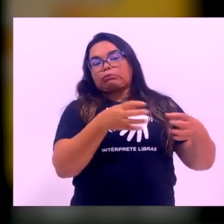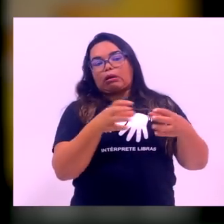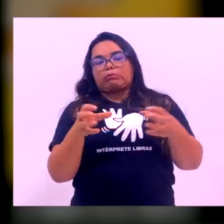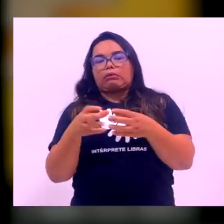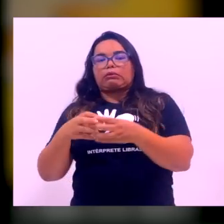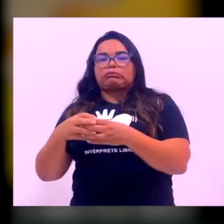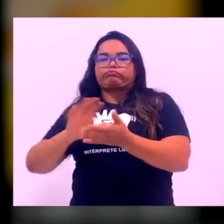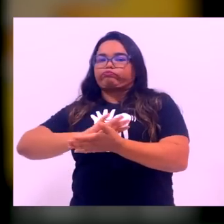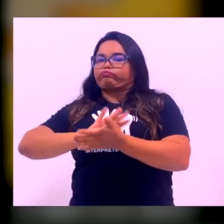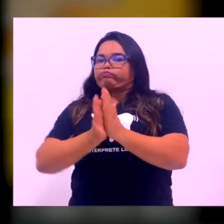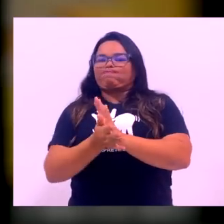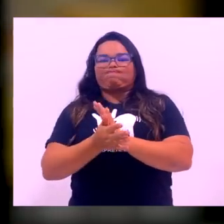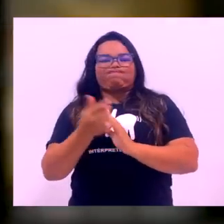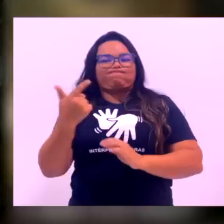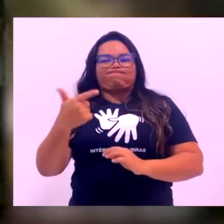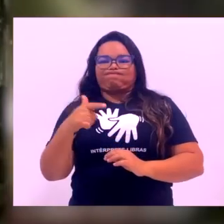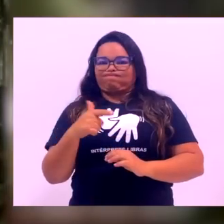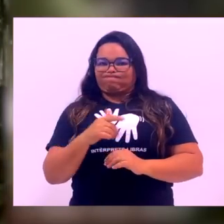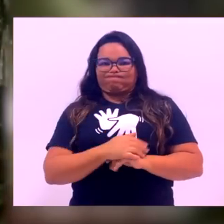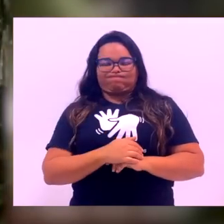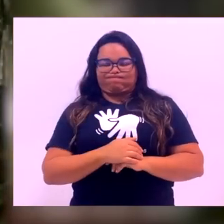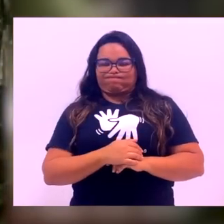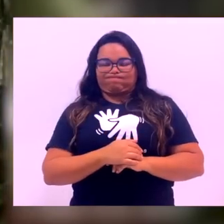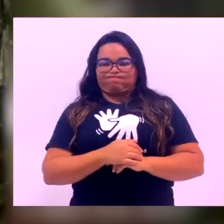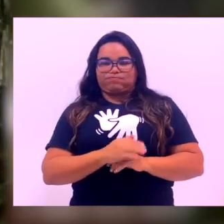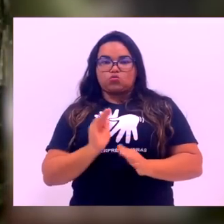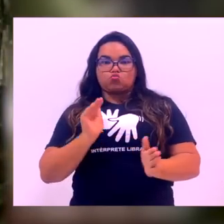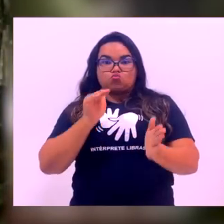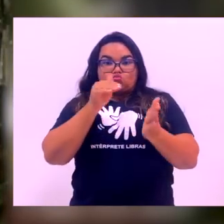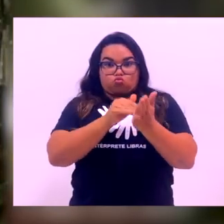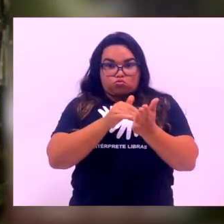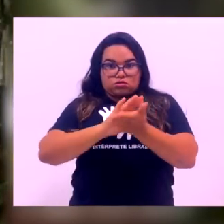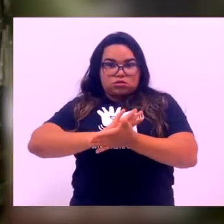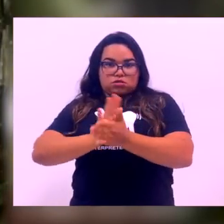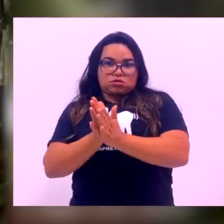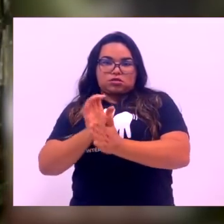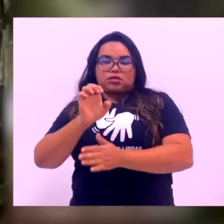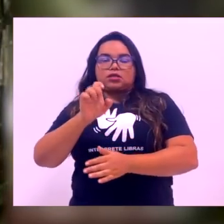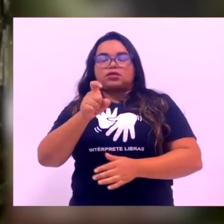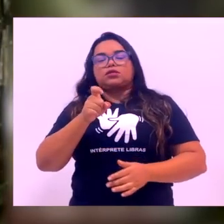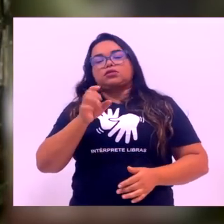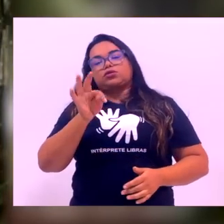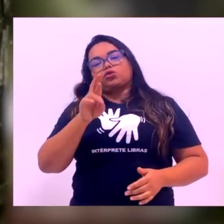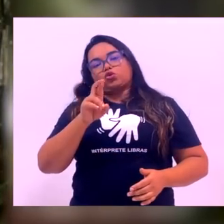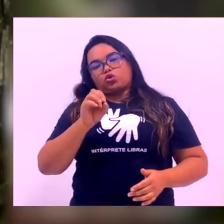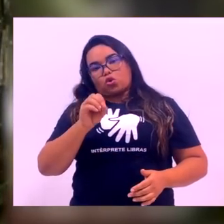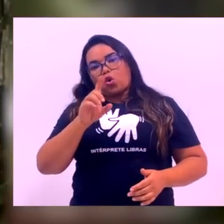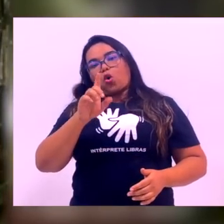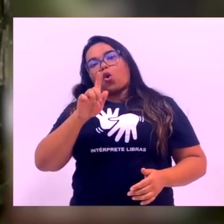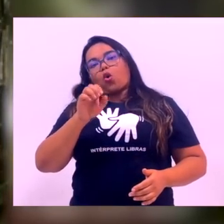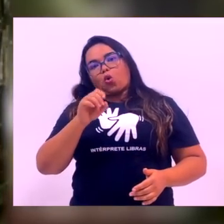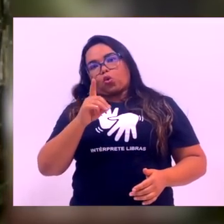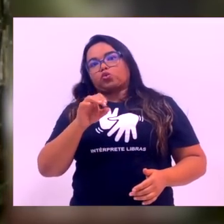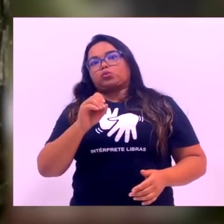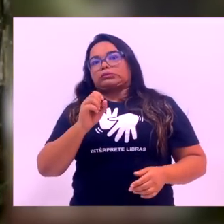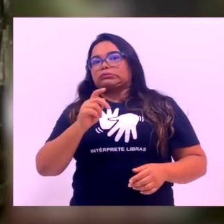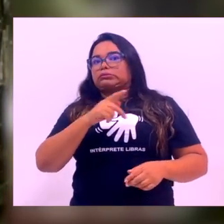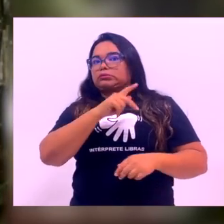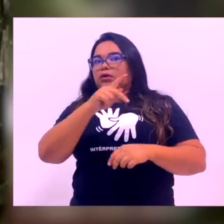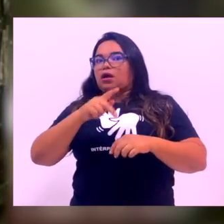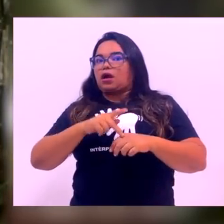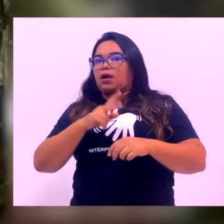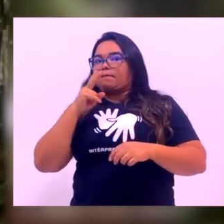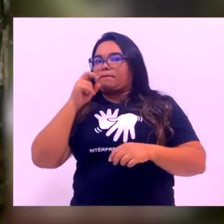os ostrogodos, estão extintos. Os ostrogodos, os últimos a serem destruídos, uma nação